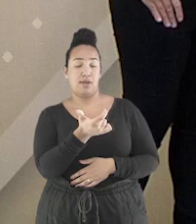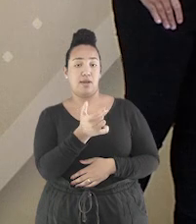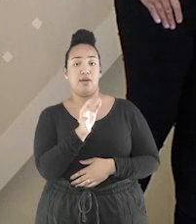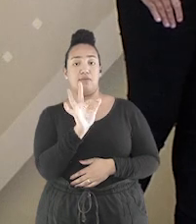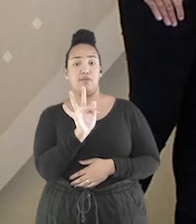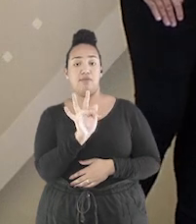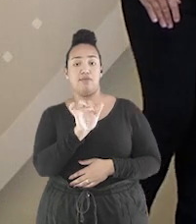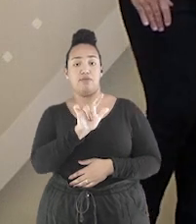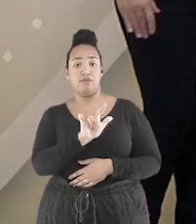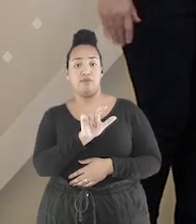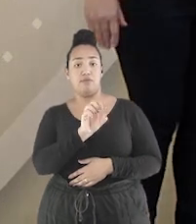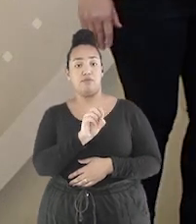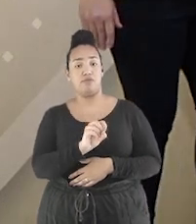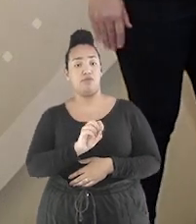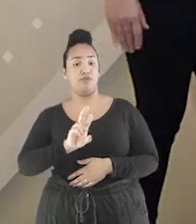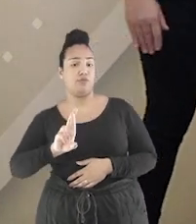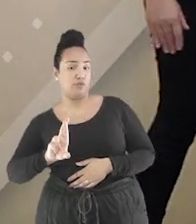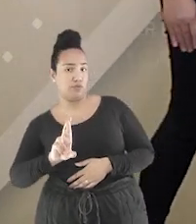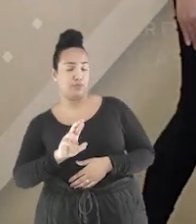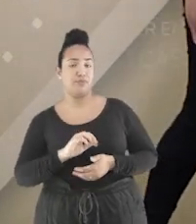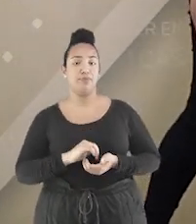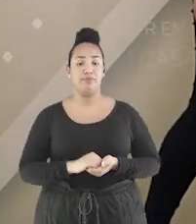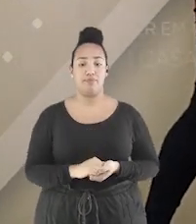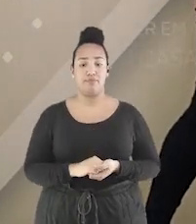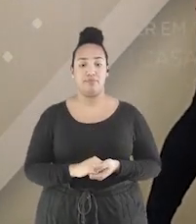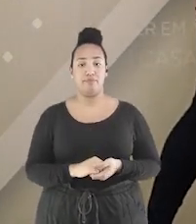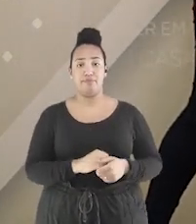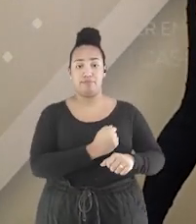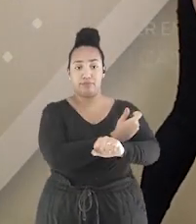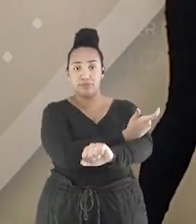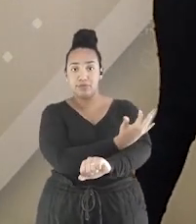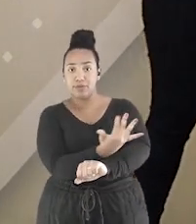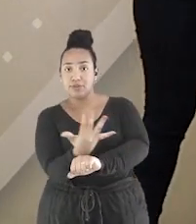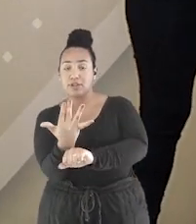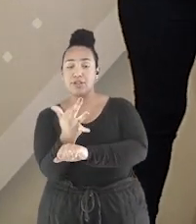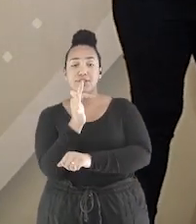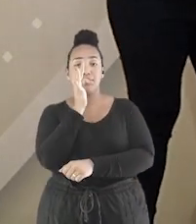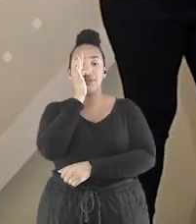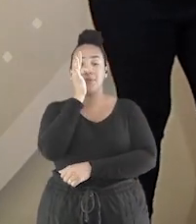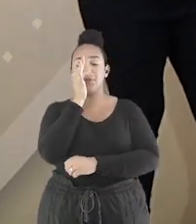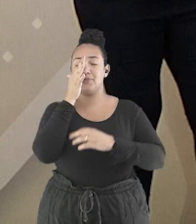flor nessa frase. A flor do jardim está